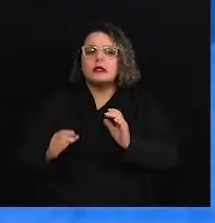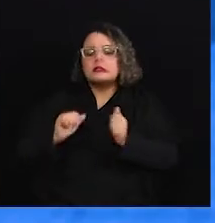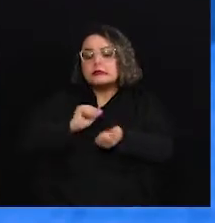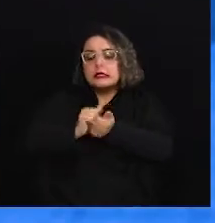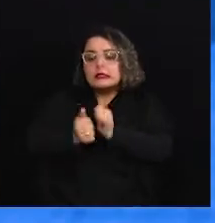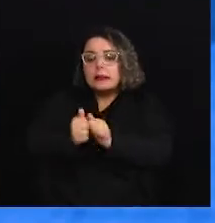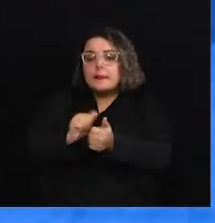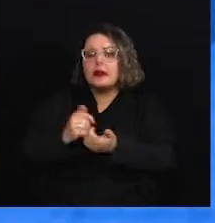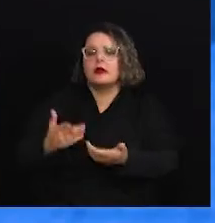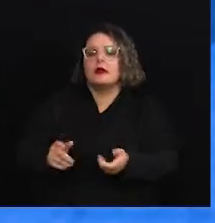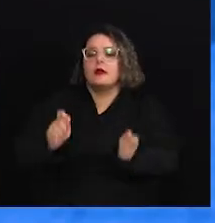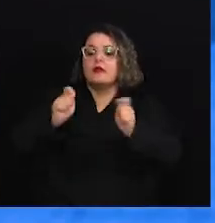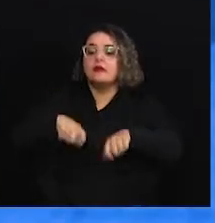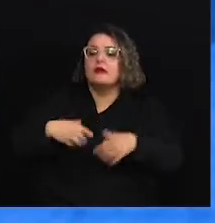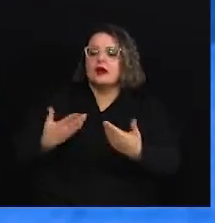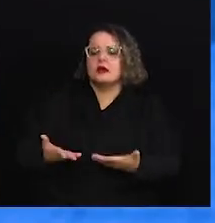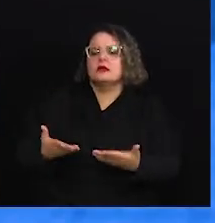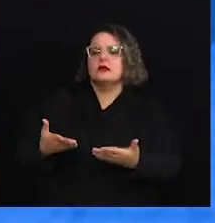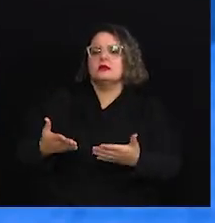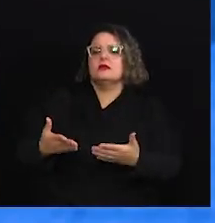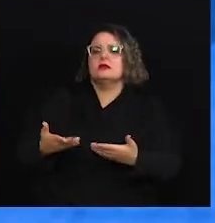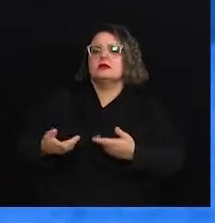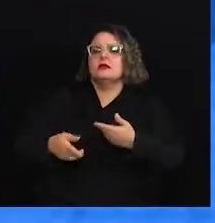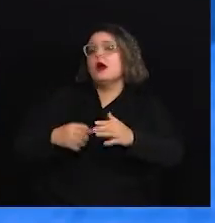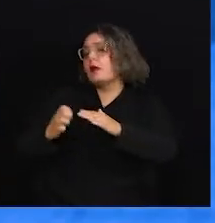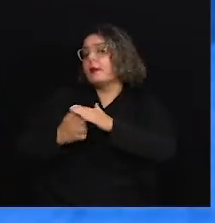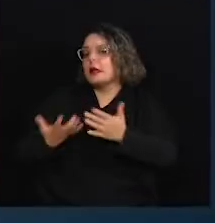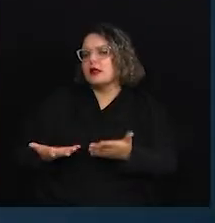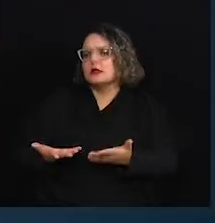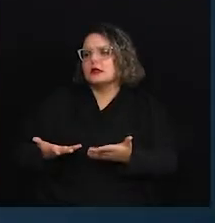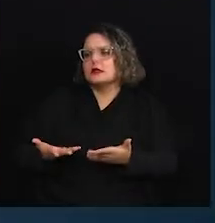formatando, ainda validando o seu negócio, Luiz?